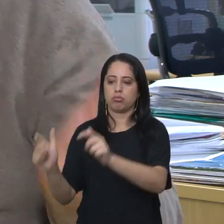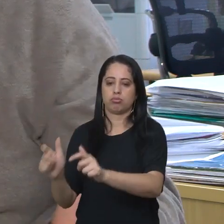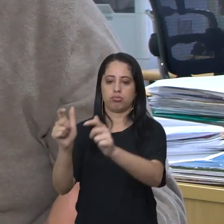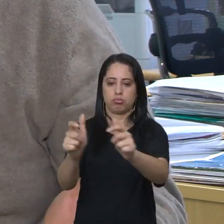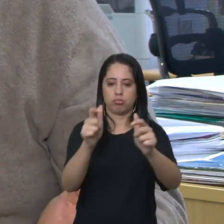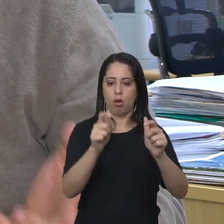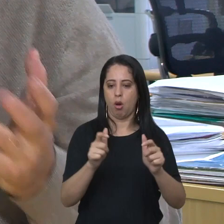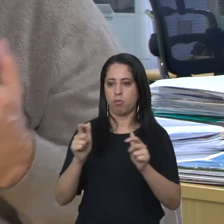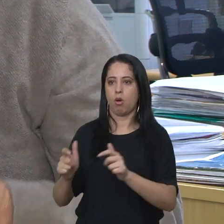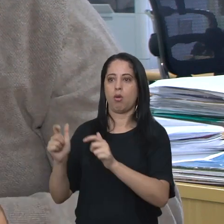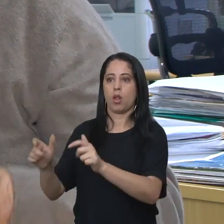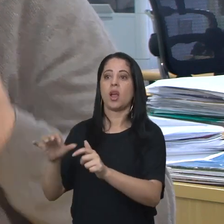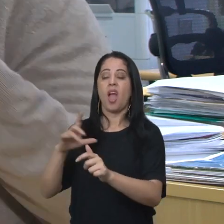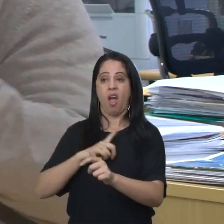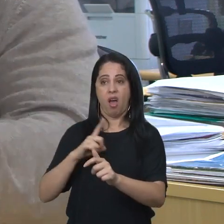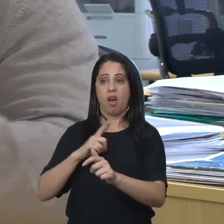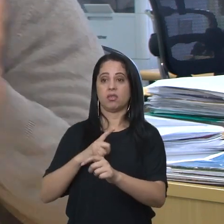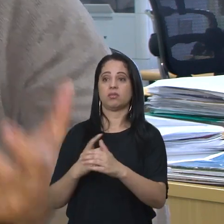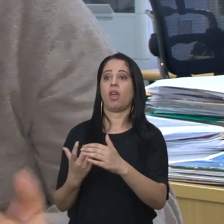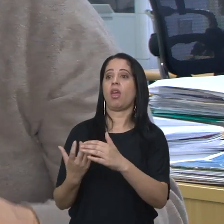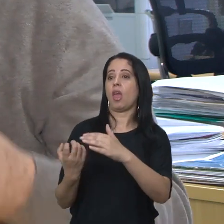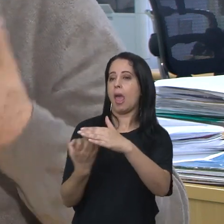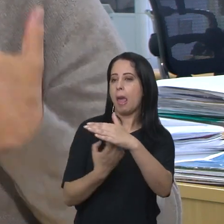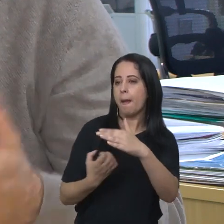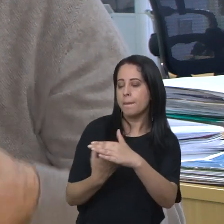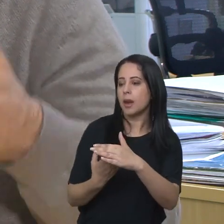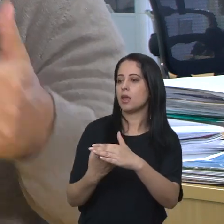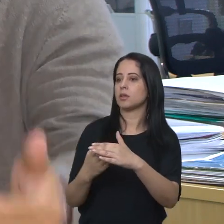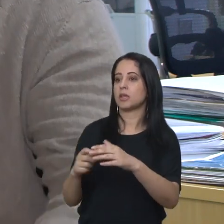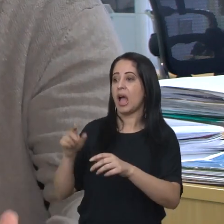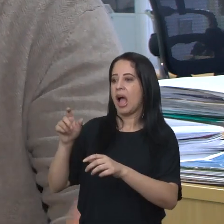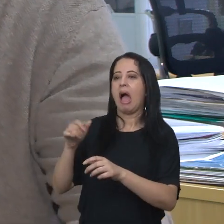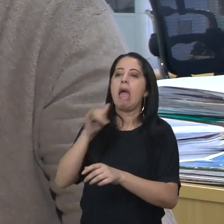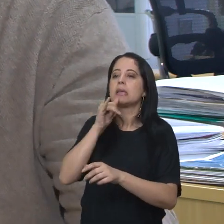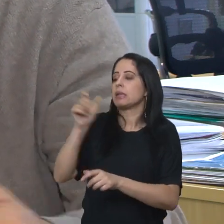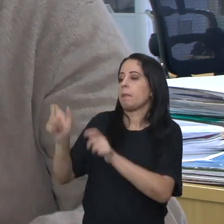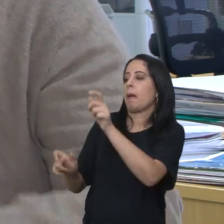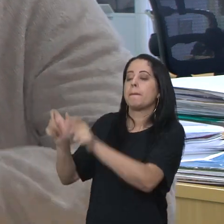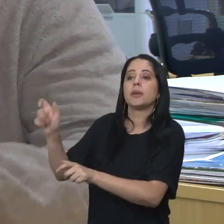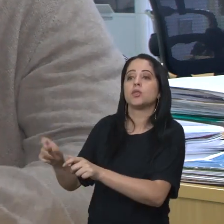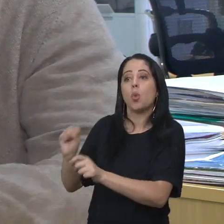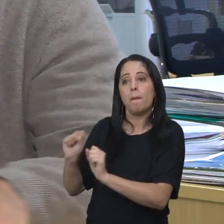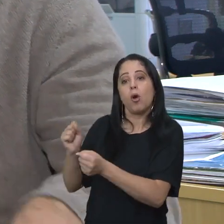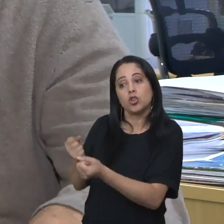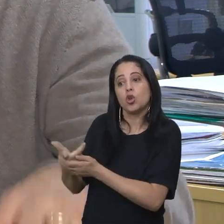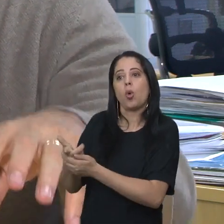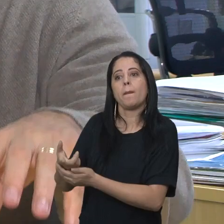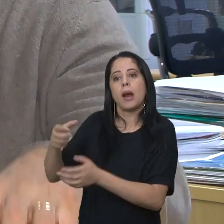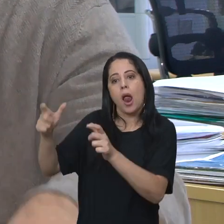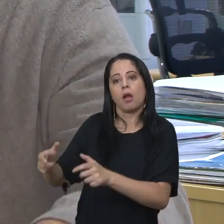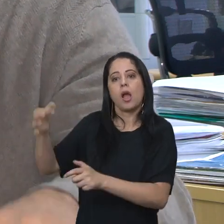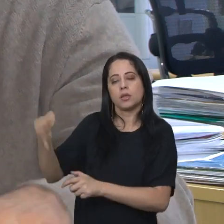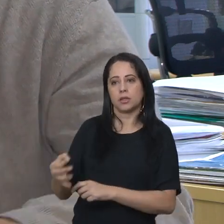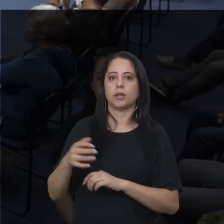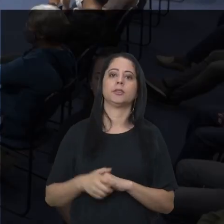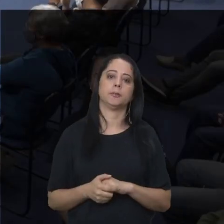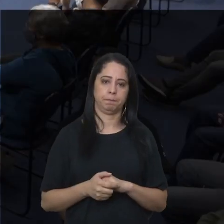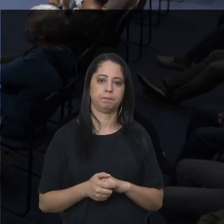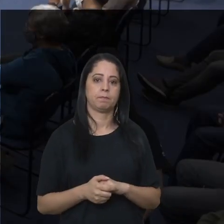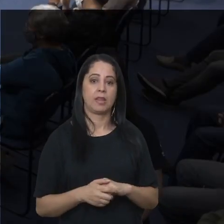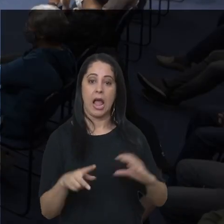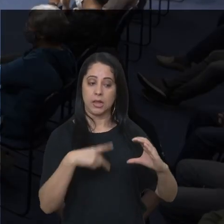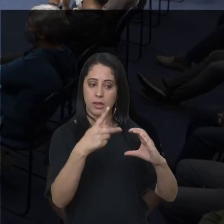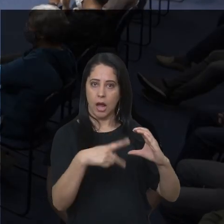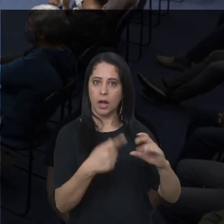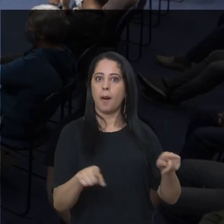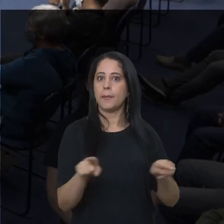mais empreendimentos, também a Dona Maria e o seu Zé tenham condições de adquirir o seu imóvel numa área segura, numa área regular. Na